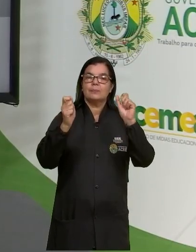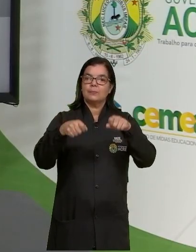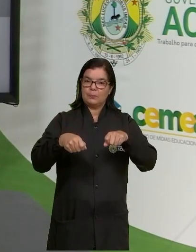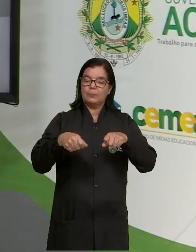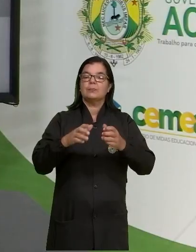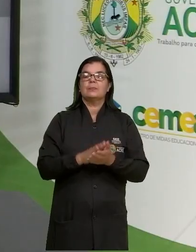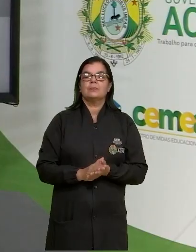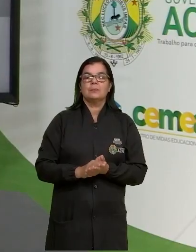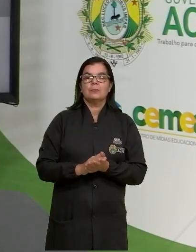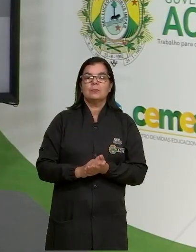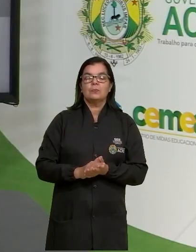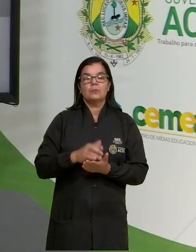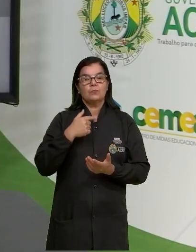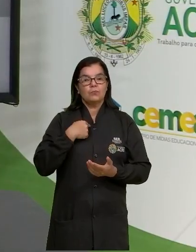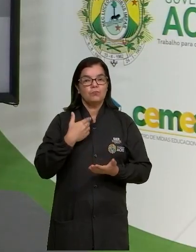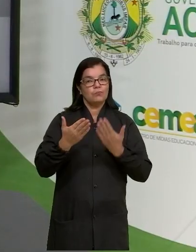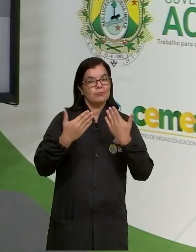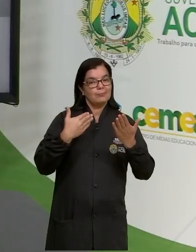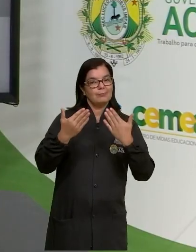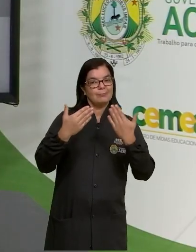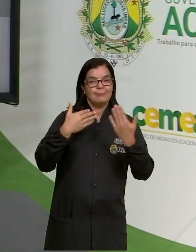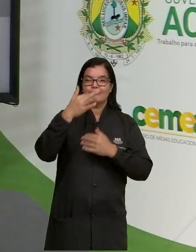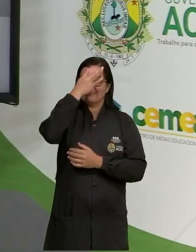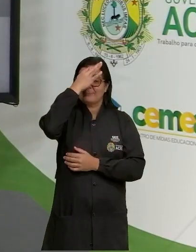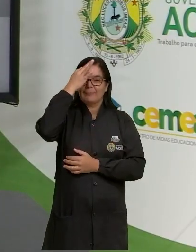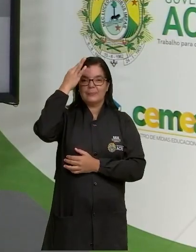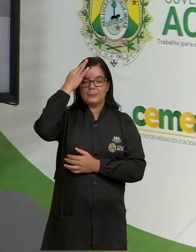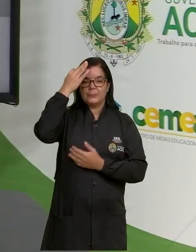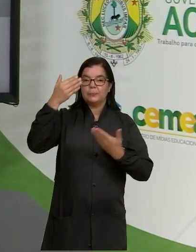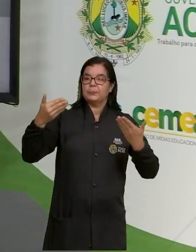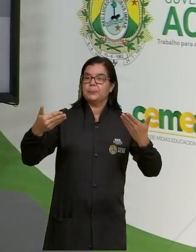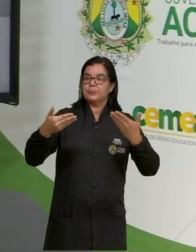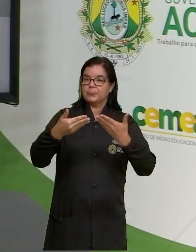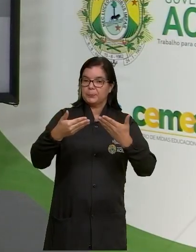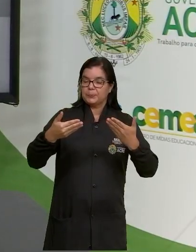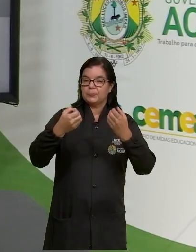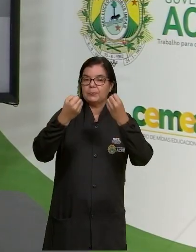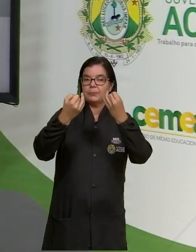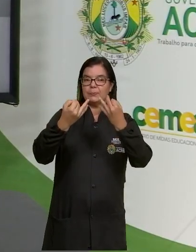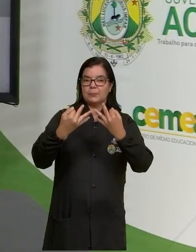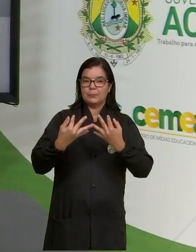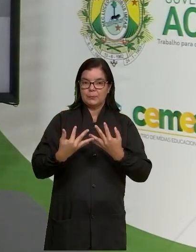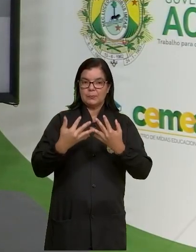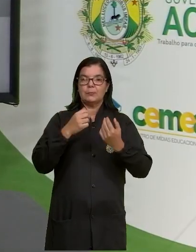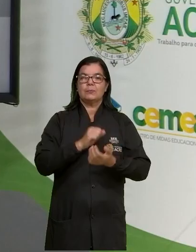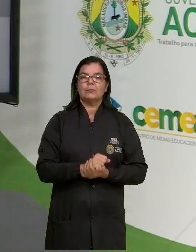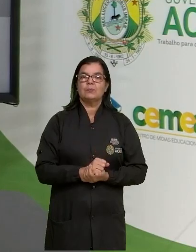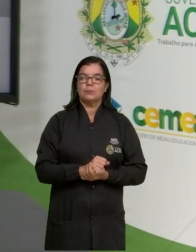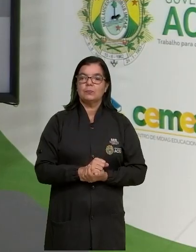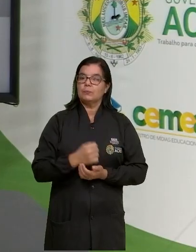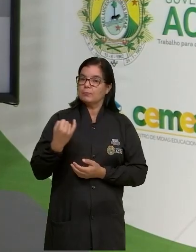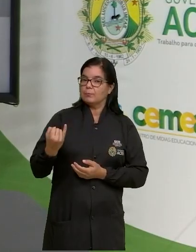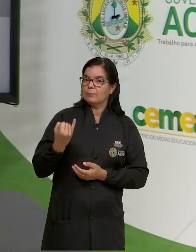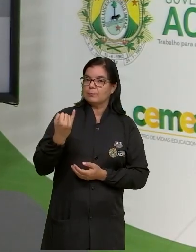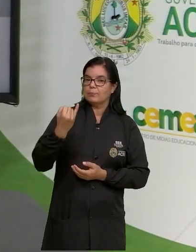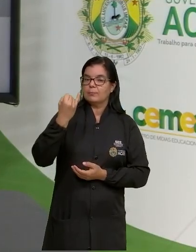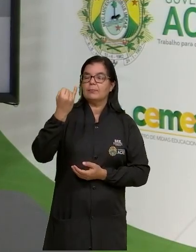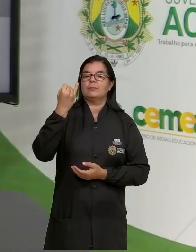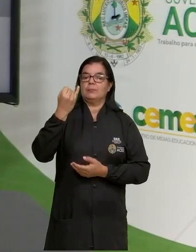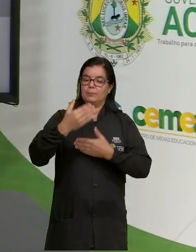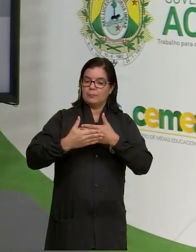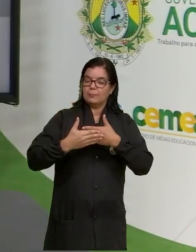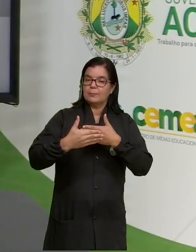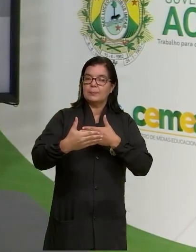de mais um papo filosófico. Hoje nós vamos tratar de um importante